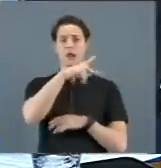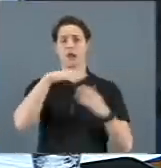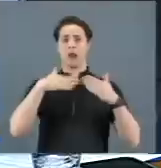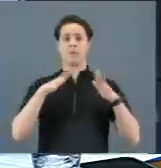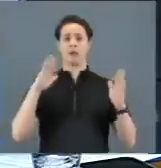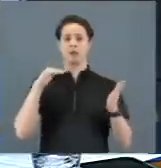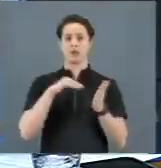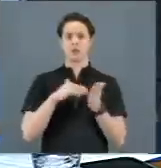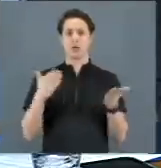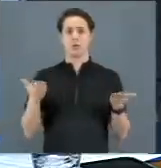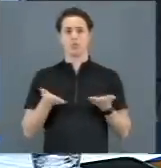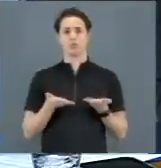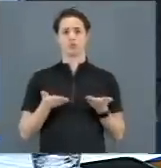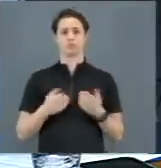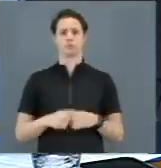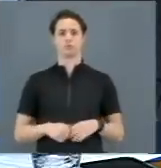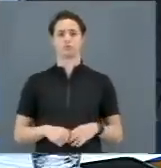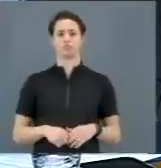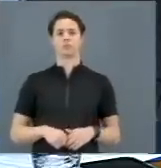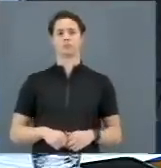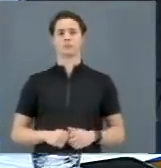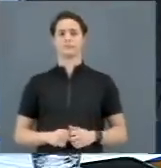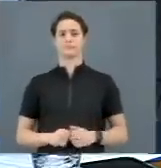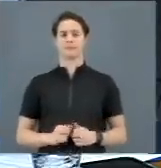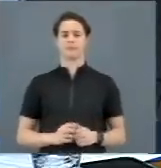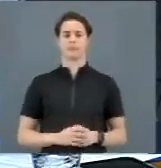hoje. Aberto até hoje.